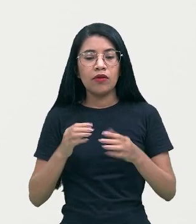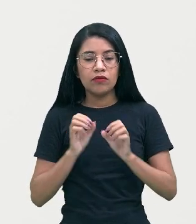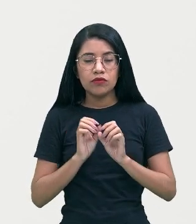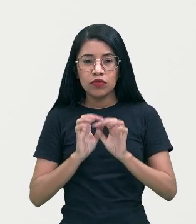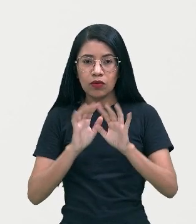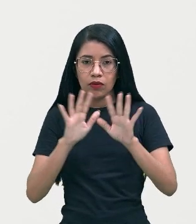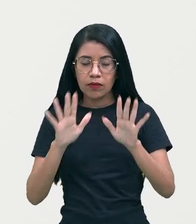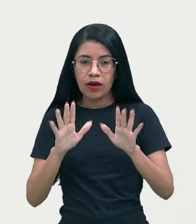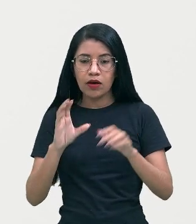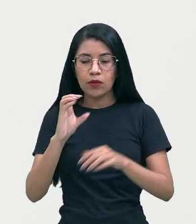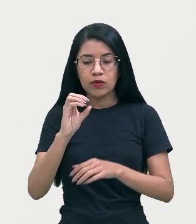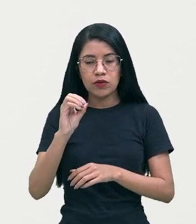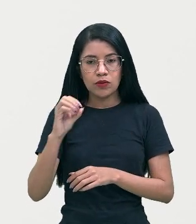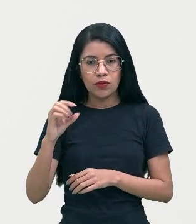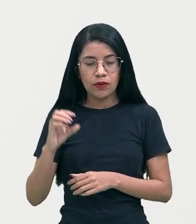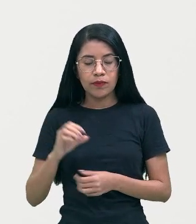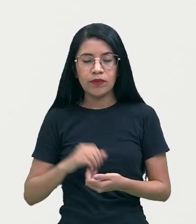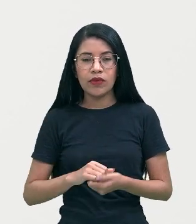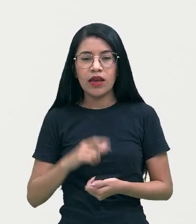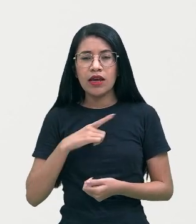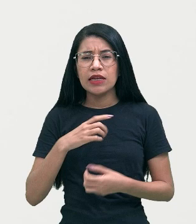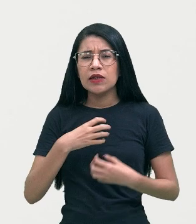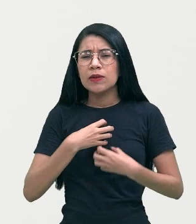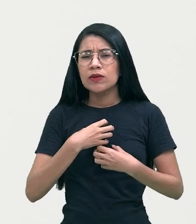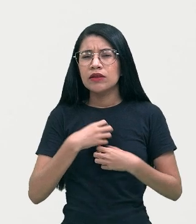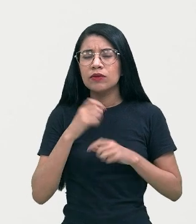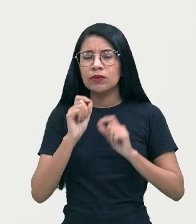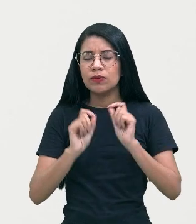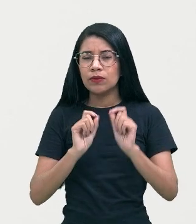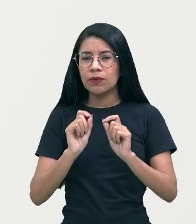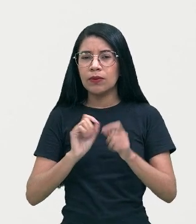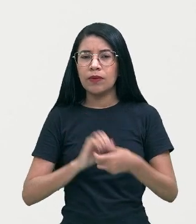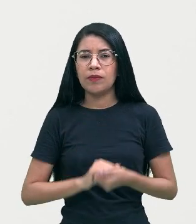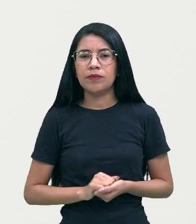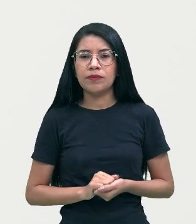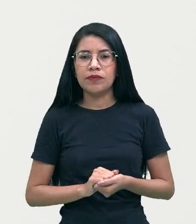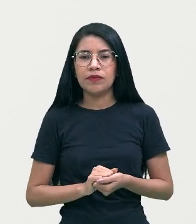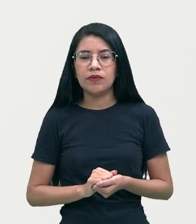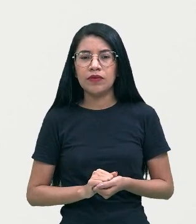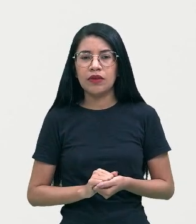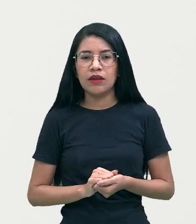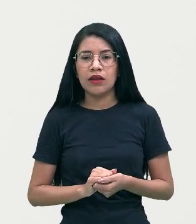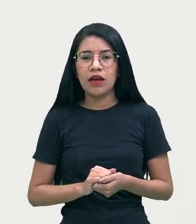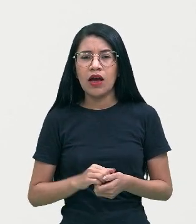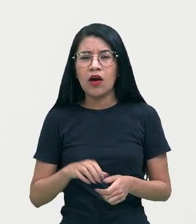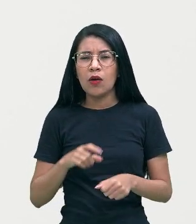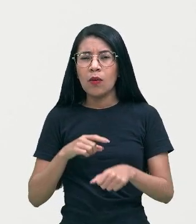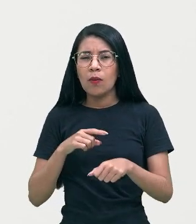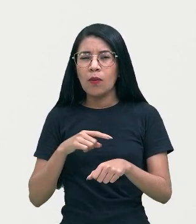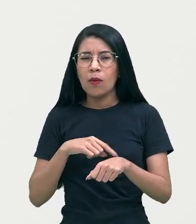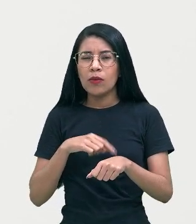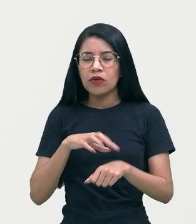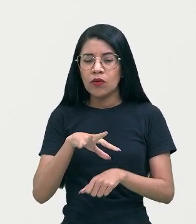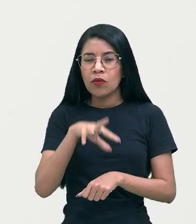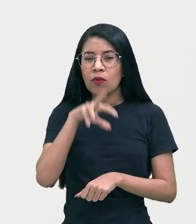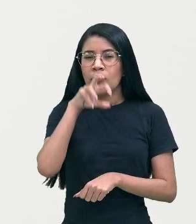eu posso ter os sintomas. Ó, os sintomas causados pela inalação, inalar é